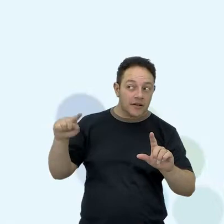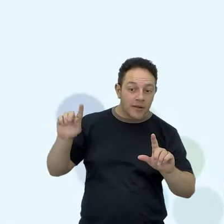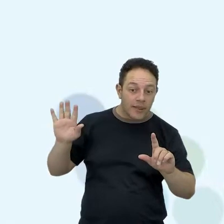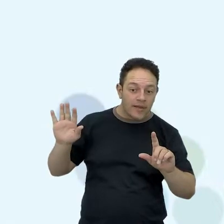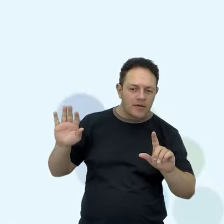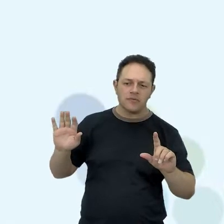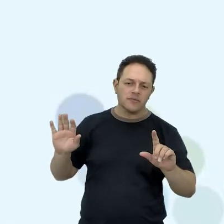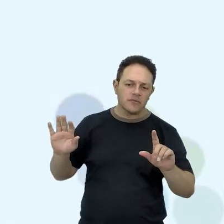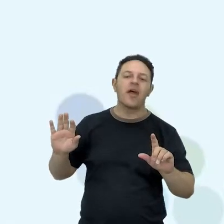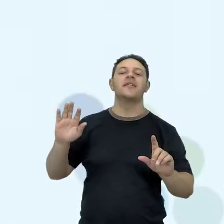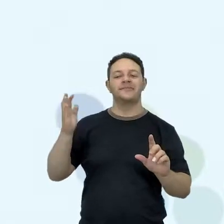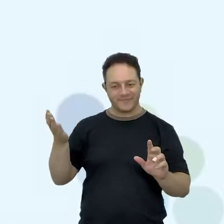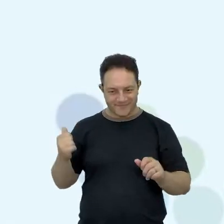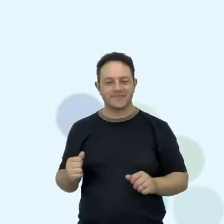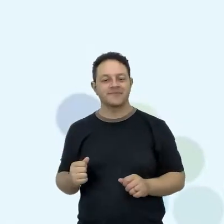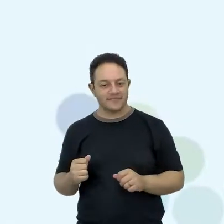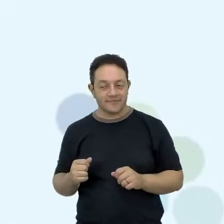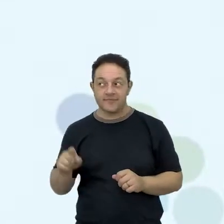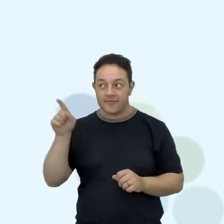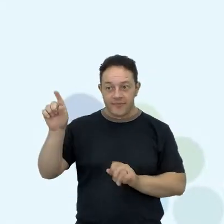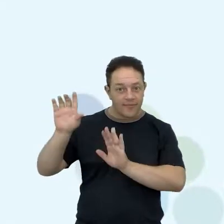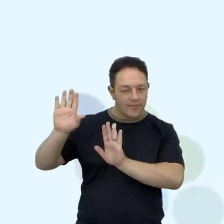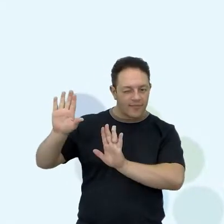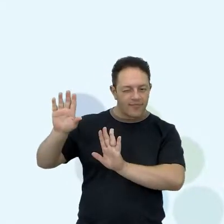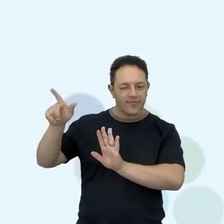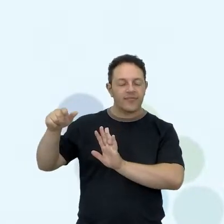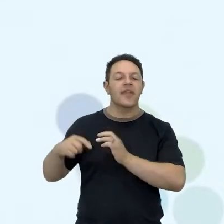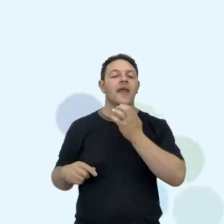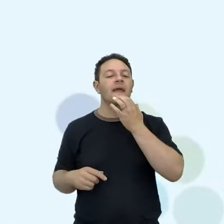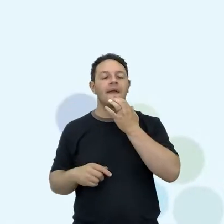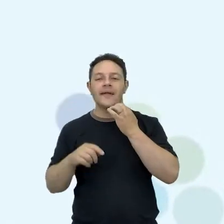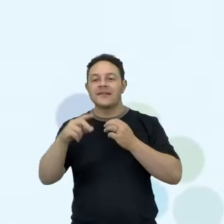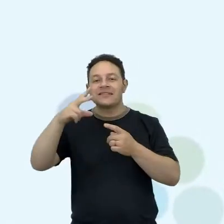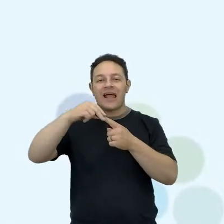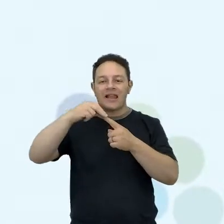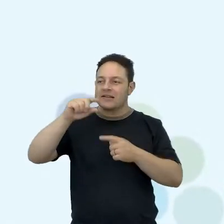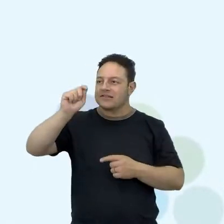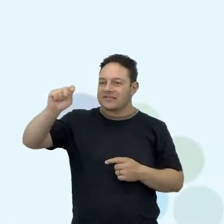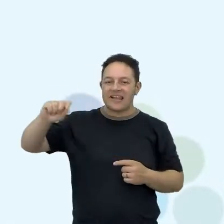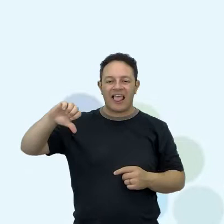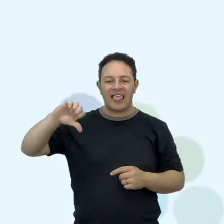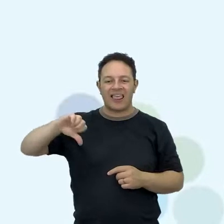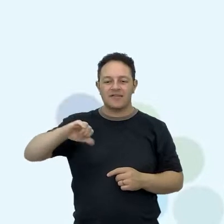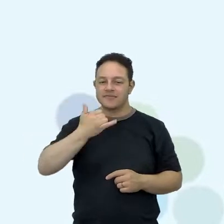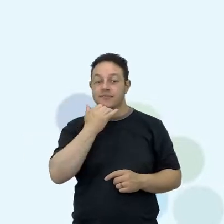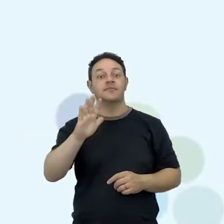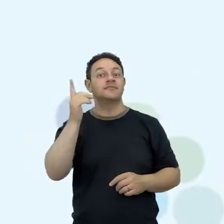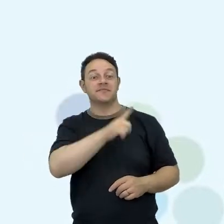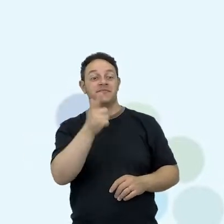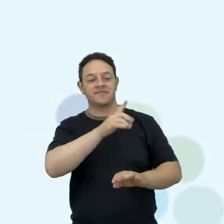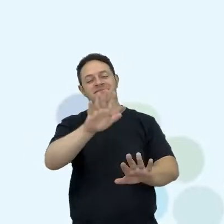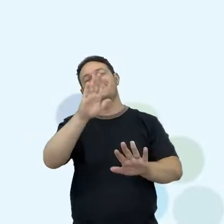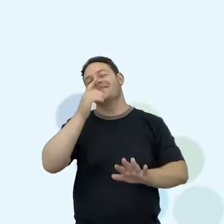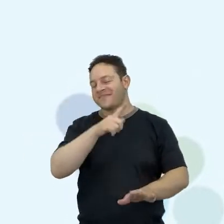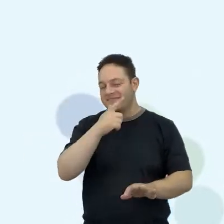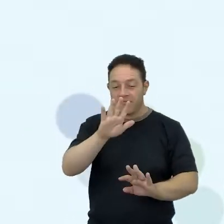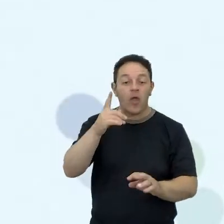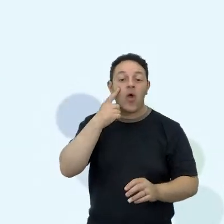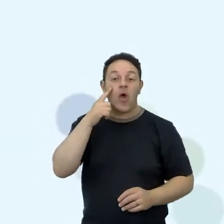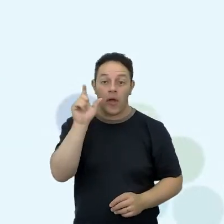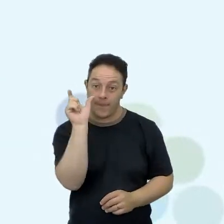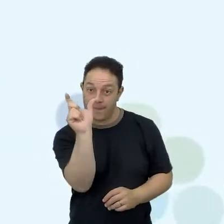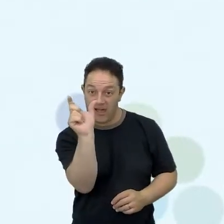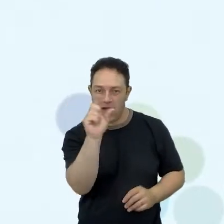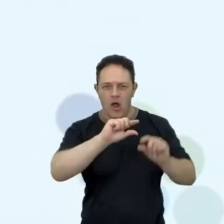Por que tá pulando? Vou pedir para a produção depois liberar a caneta para mim, porque eu acho que eu não vou conseguir. Foi. Aê, muito obrigado. Aqui,